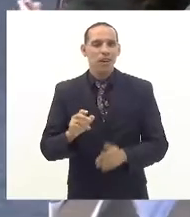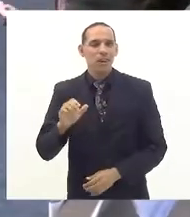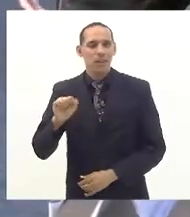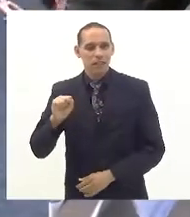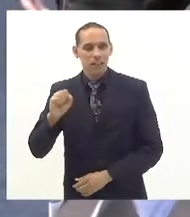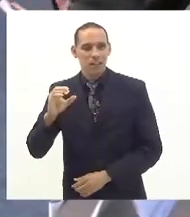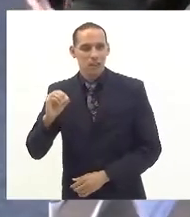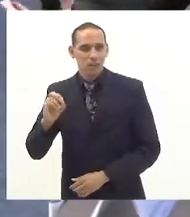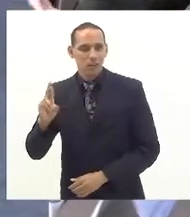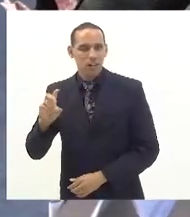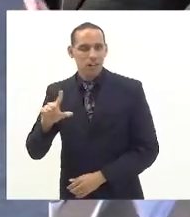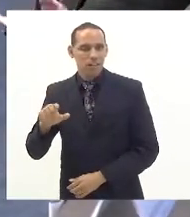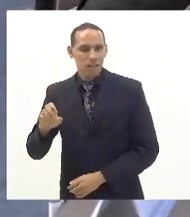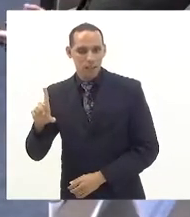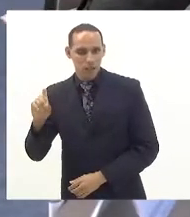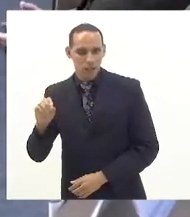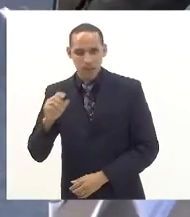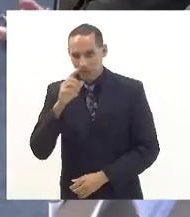Escorzelo.